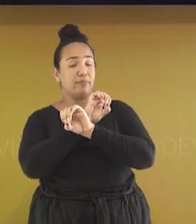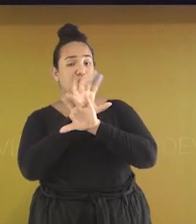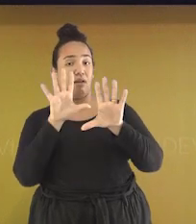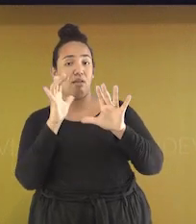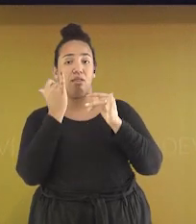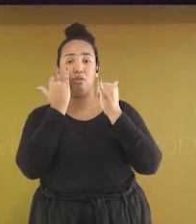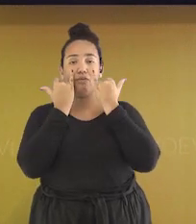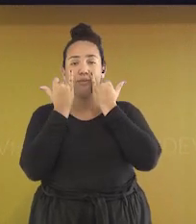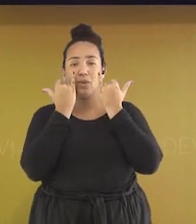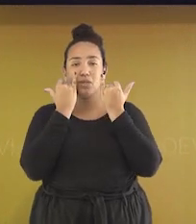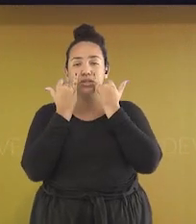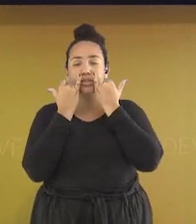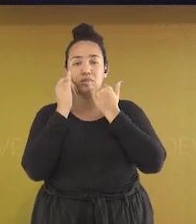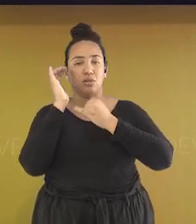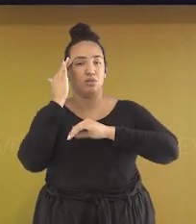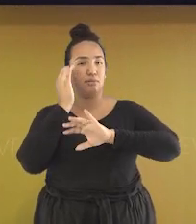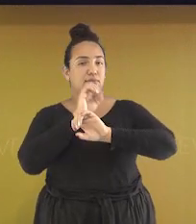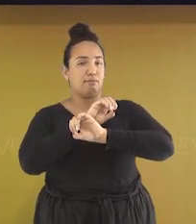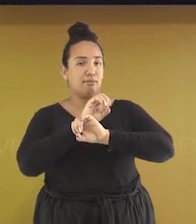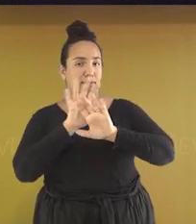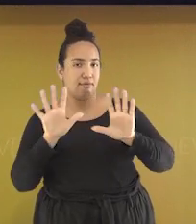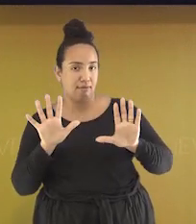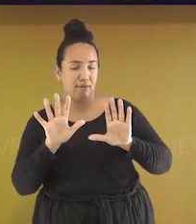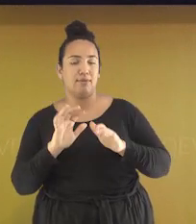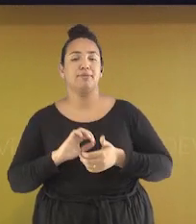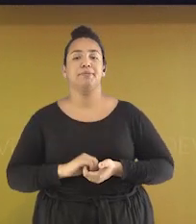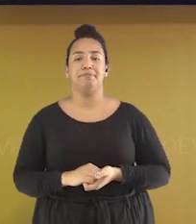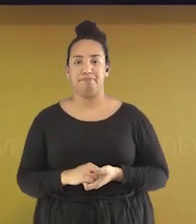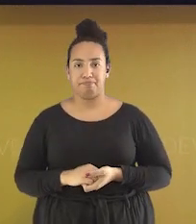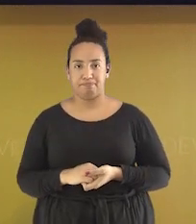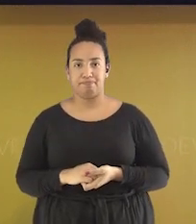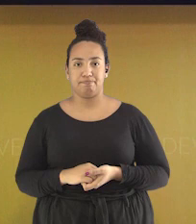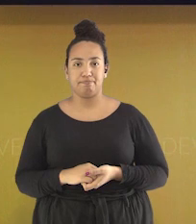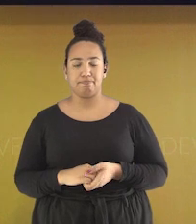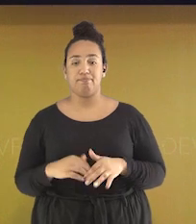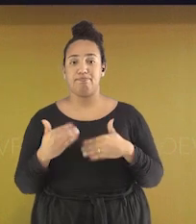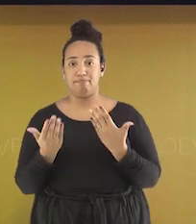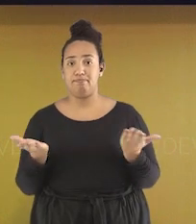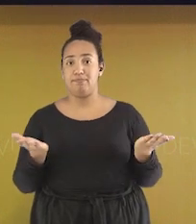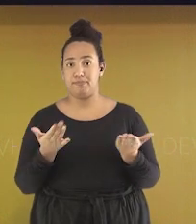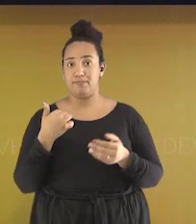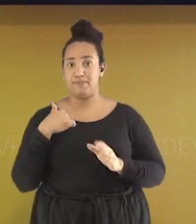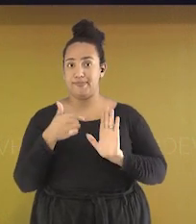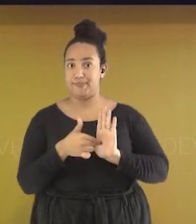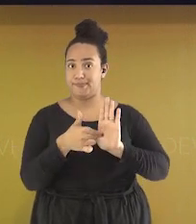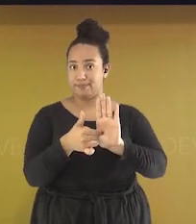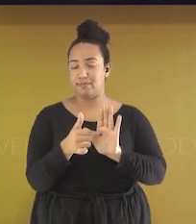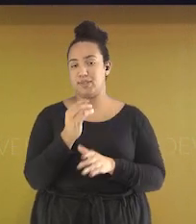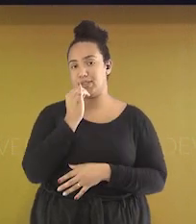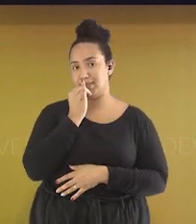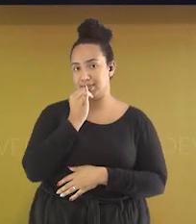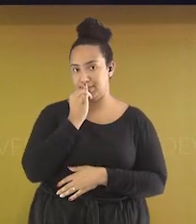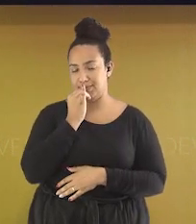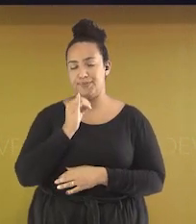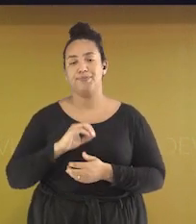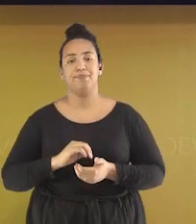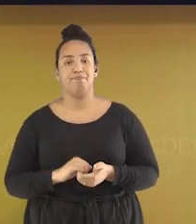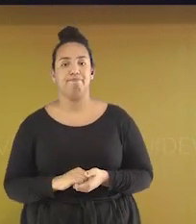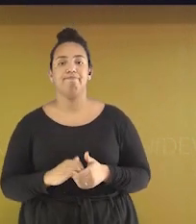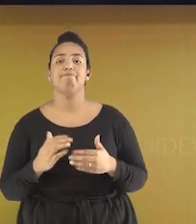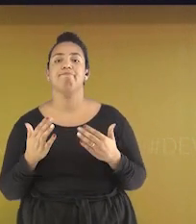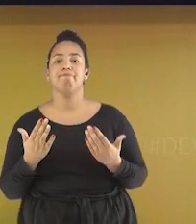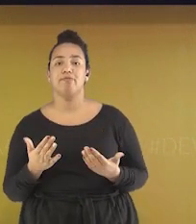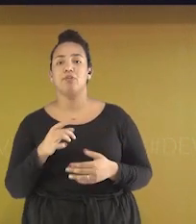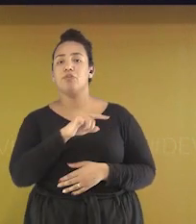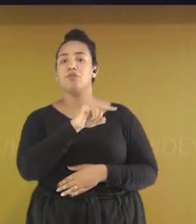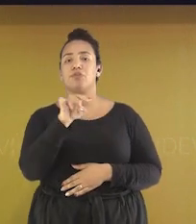fácil enxergar, entender e interpretar os dados numéricos. Vamos ver um exemplo para entender?